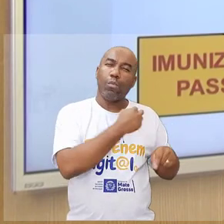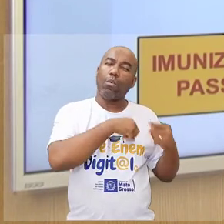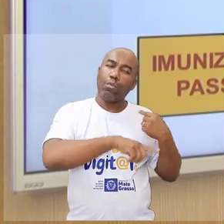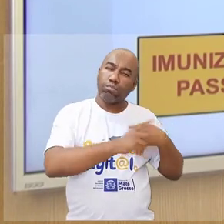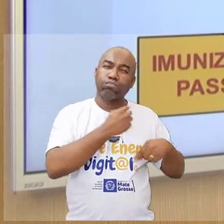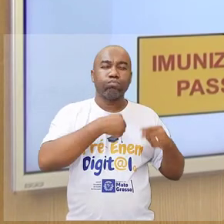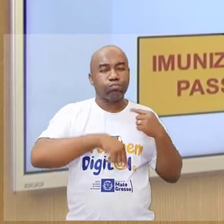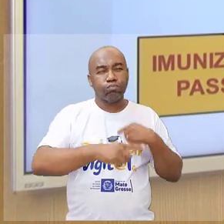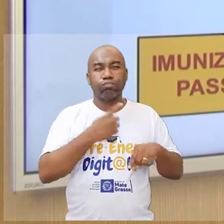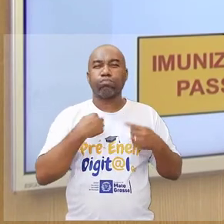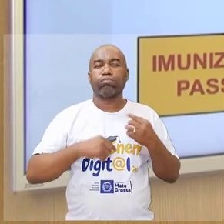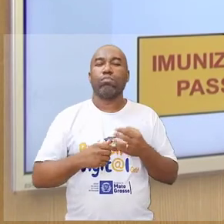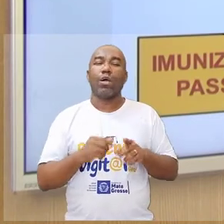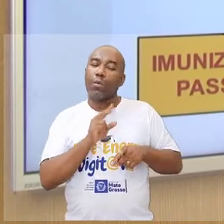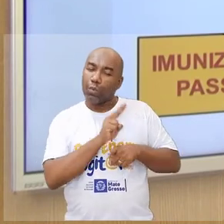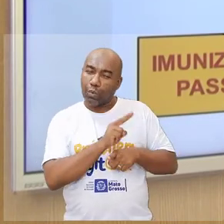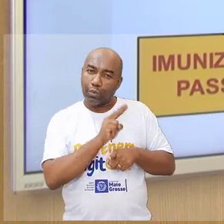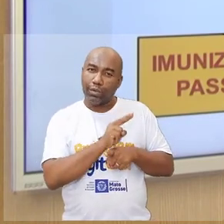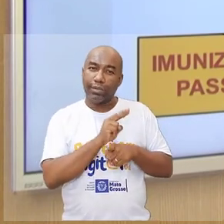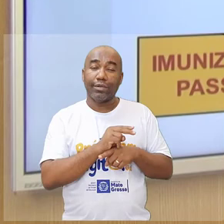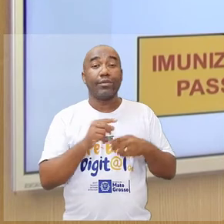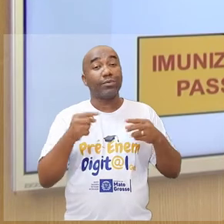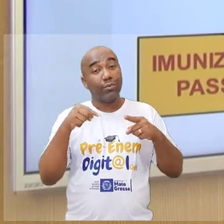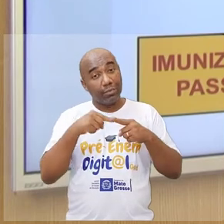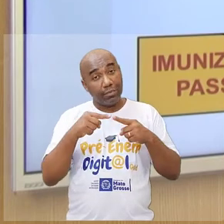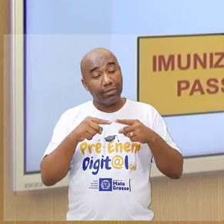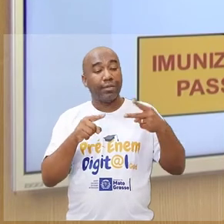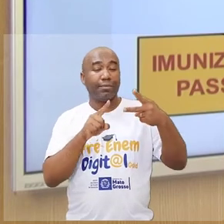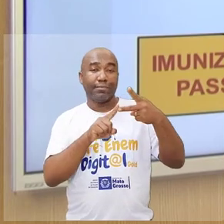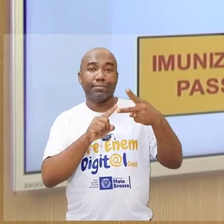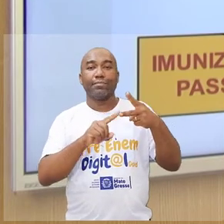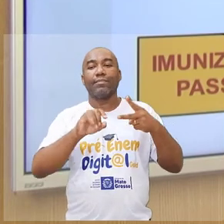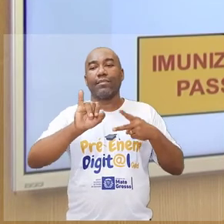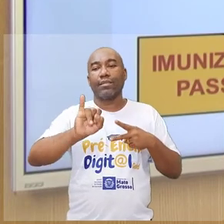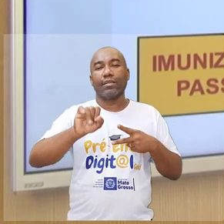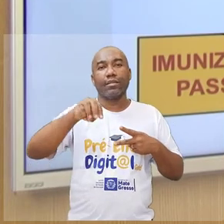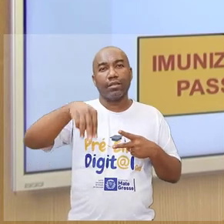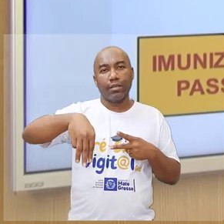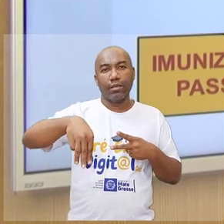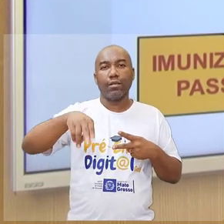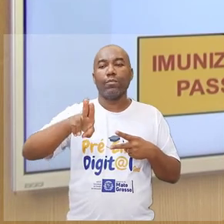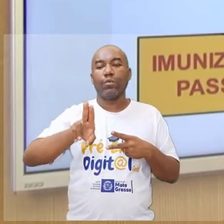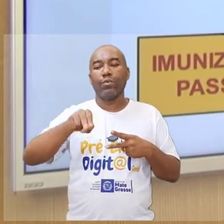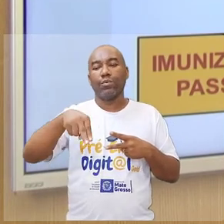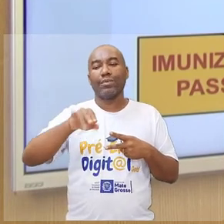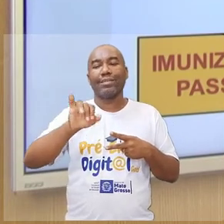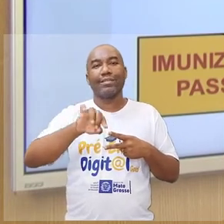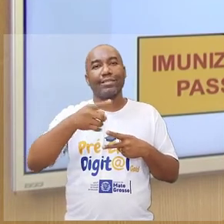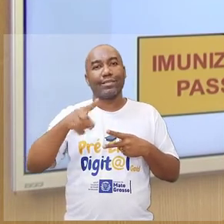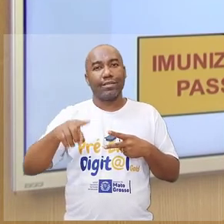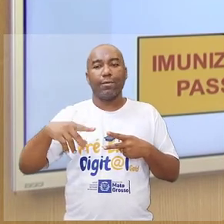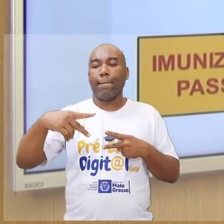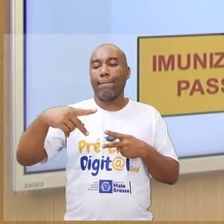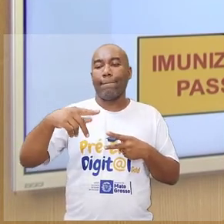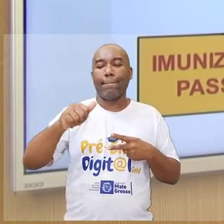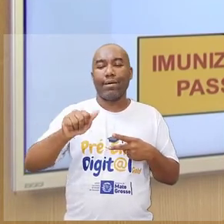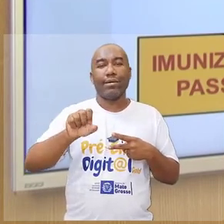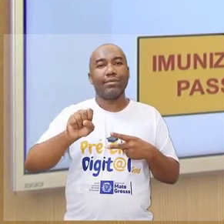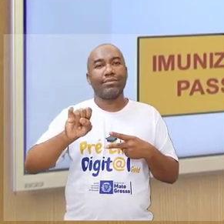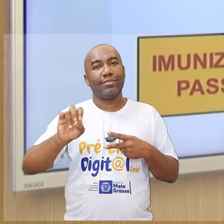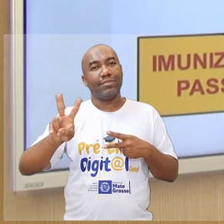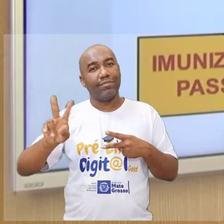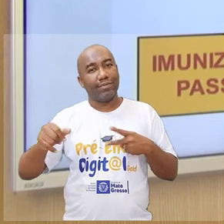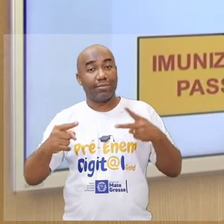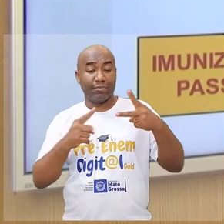passiva. Agora vamos imaginar a seguinte situação. Exemplo aconteceu com uma